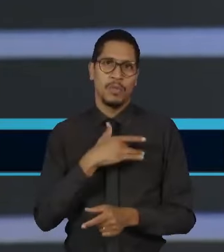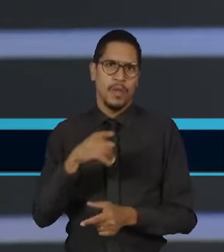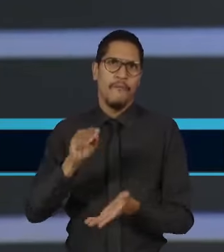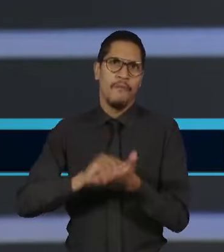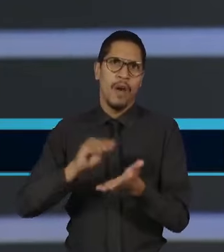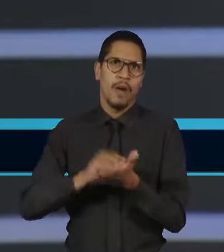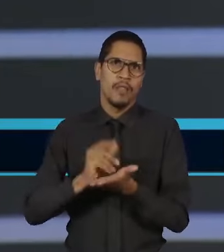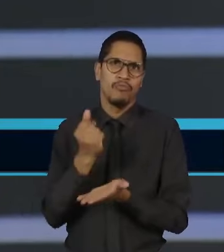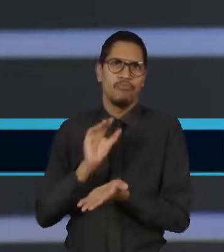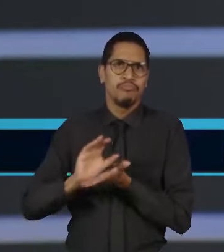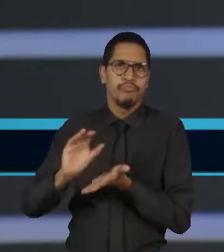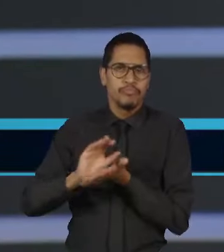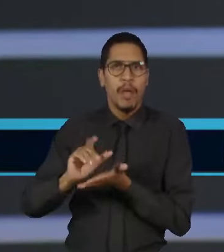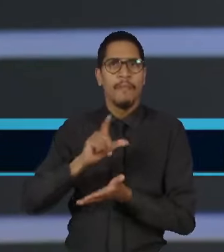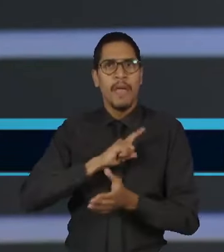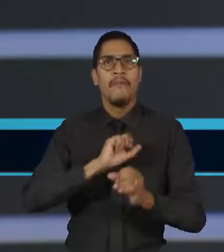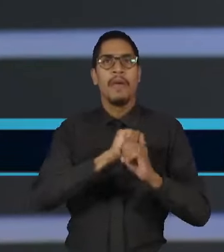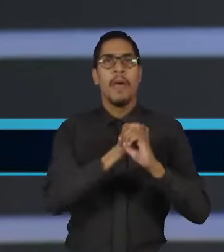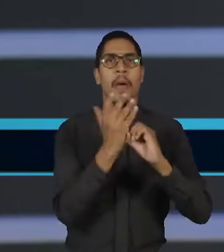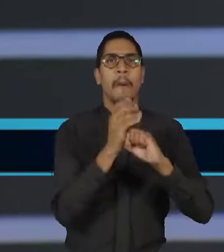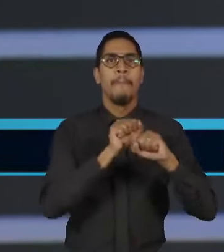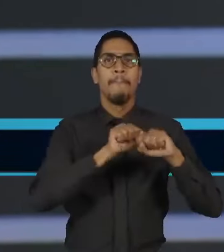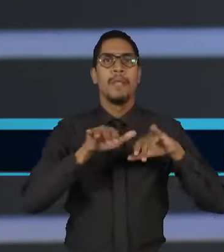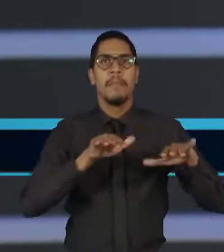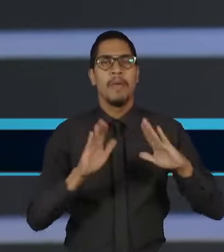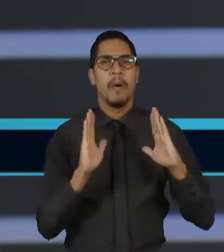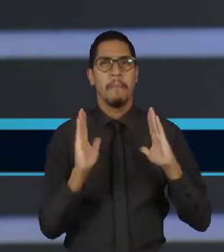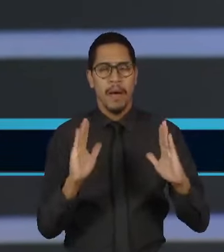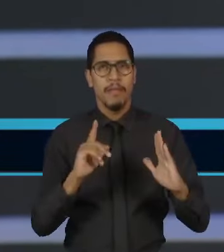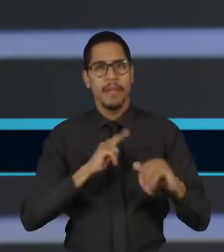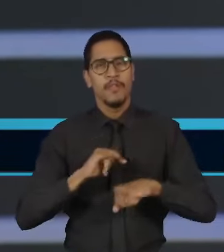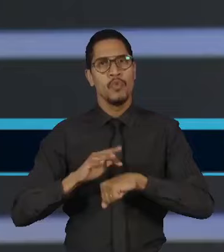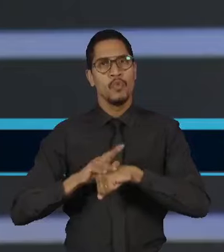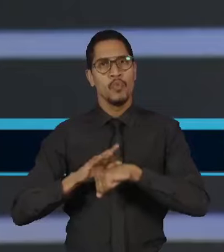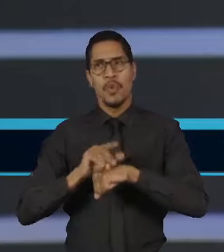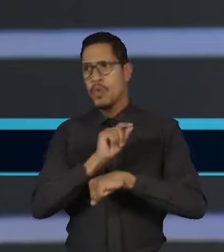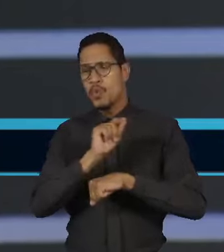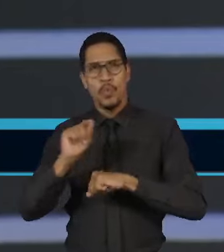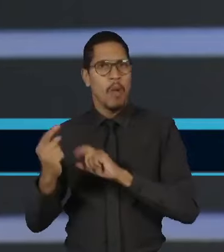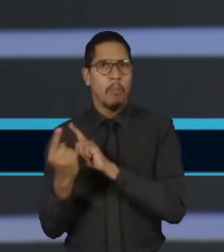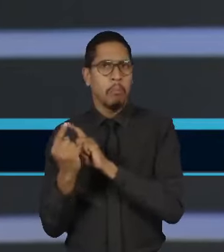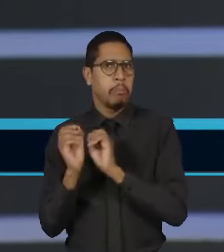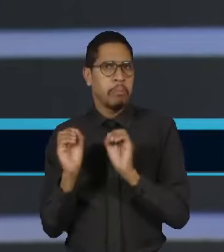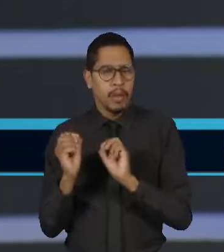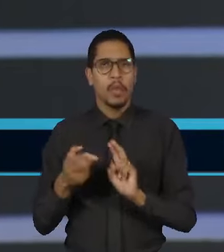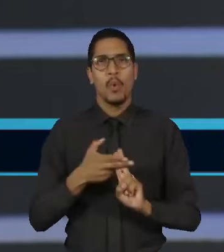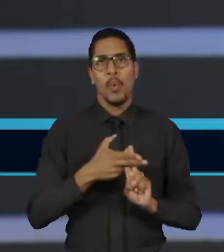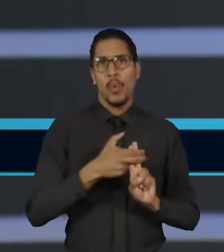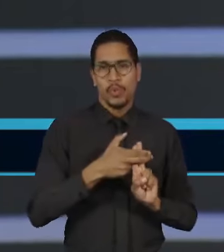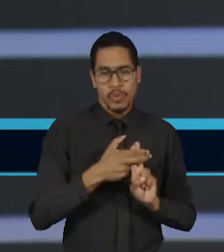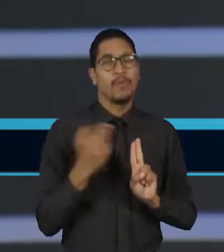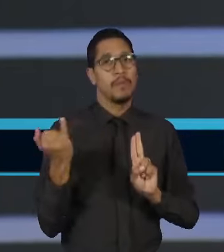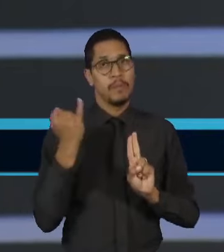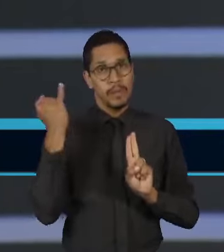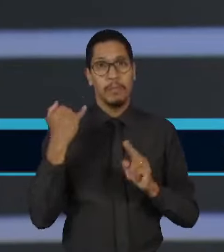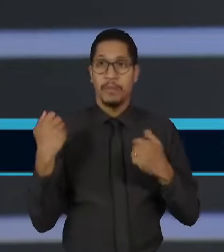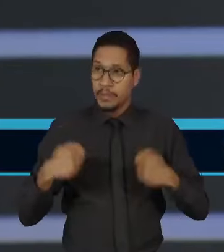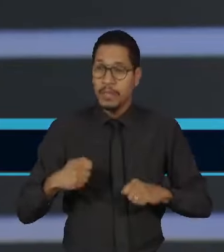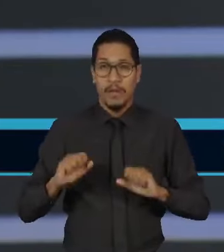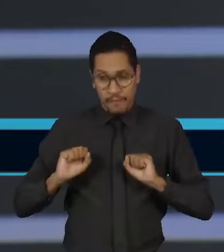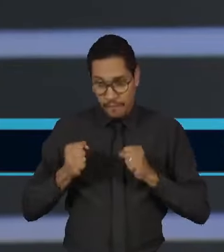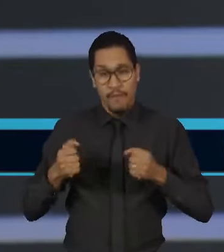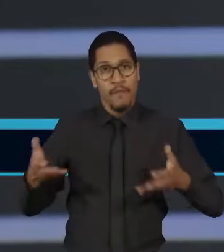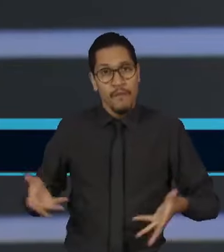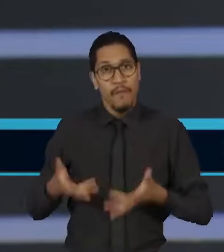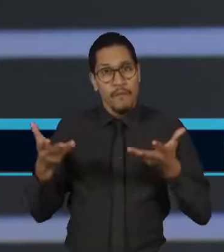represado com a pandemia os e doenças fundamentais são ser tratadas o SUS foi fundamental mas ele precisa ser ampliado precisa de